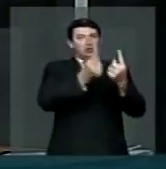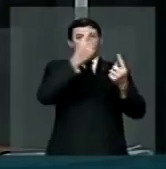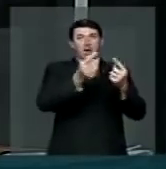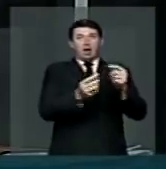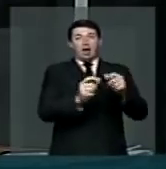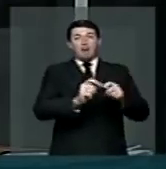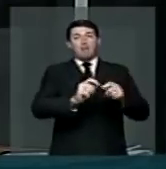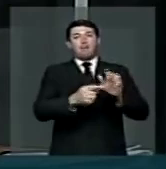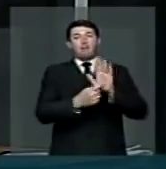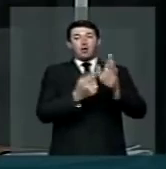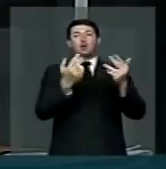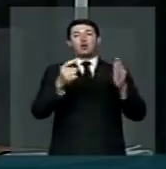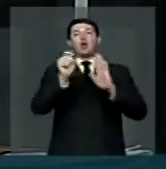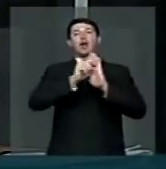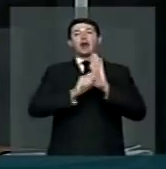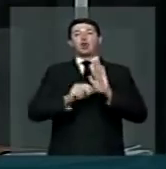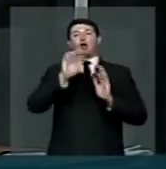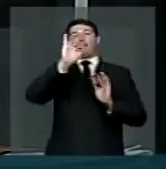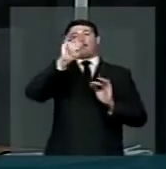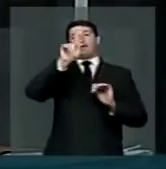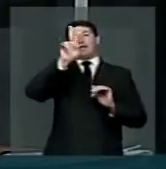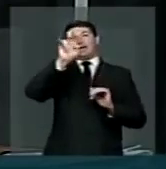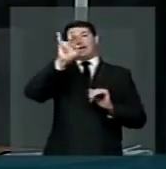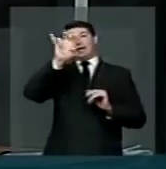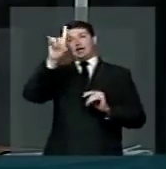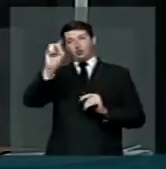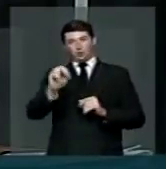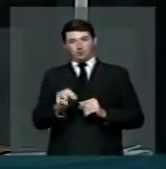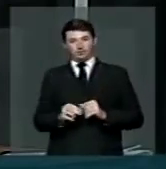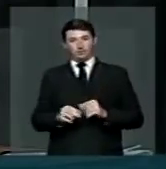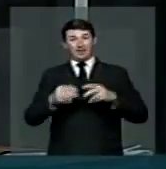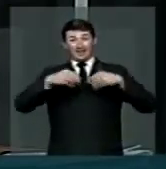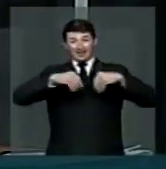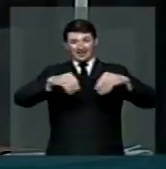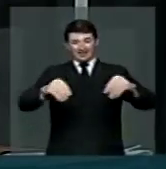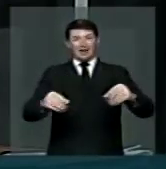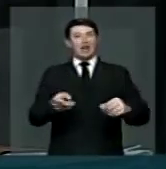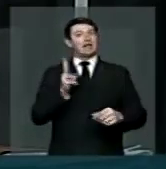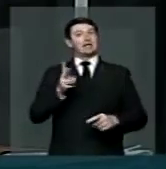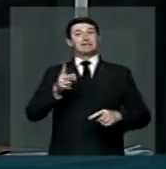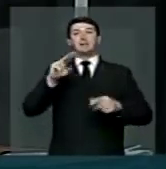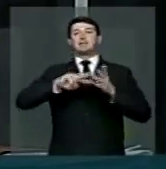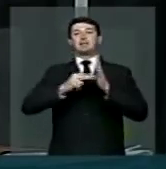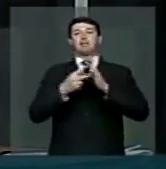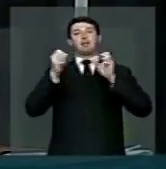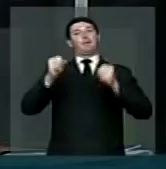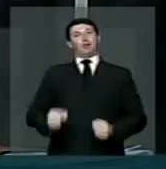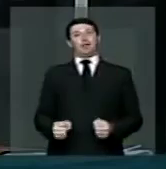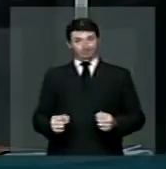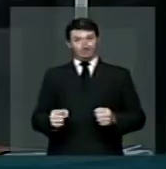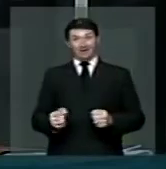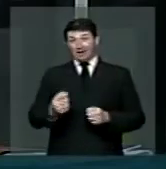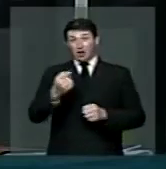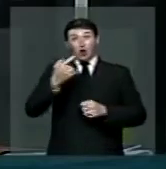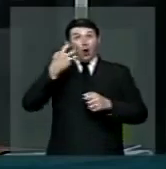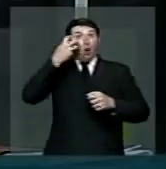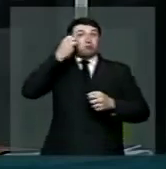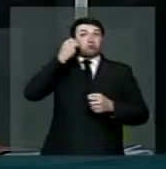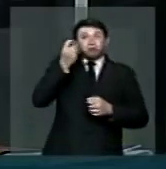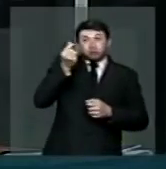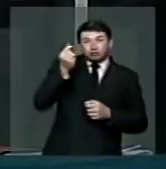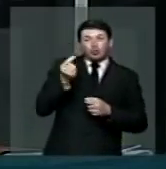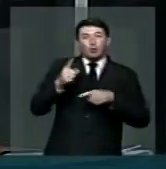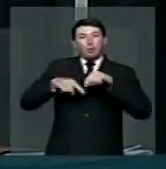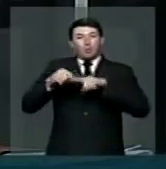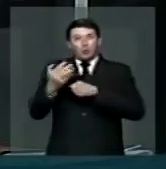com o relatório Figueiredo. Terra sempre significou poder, e a lucratividade das